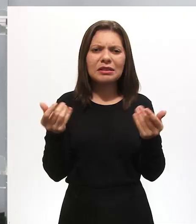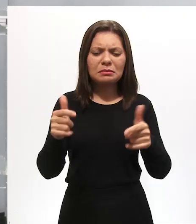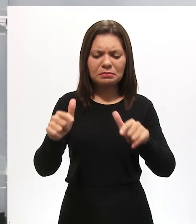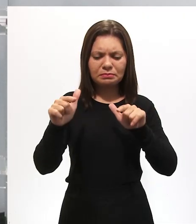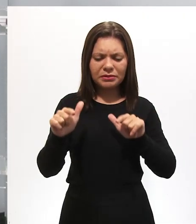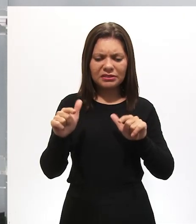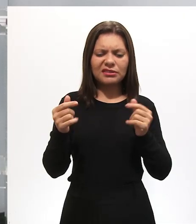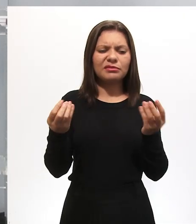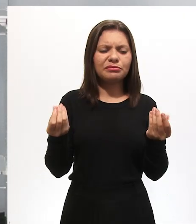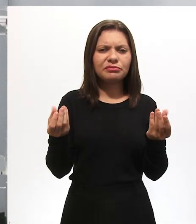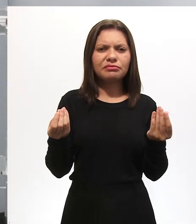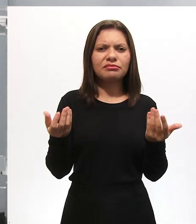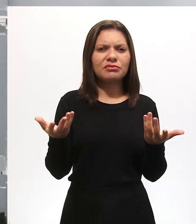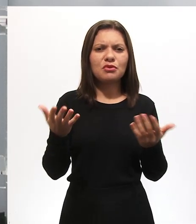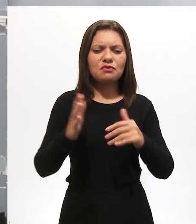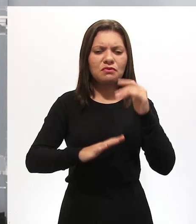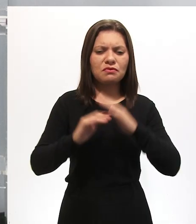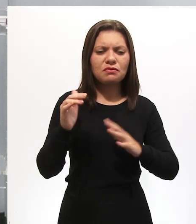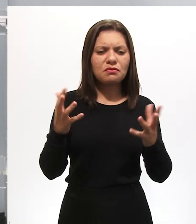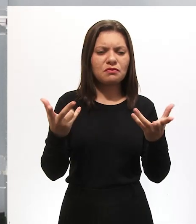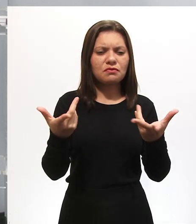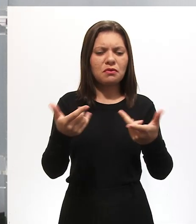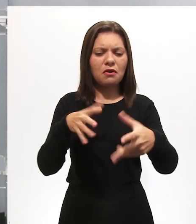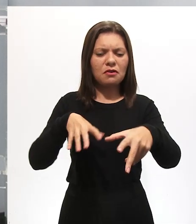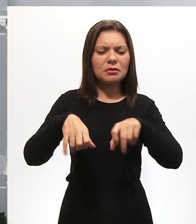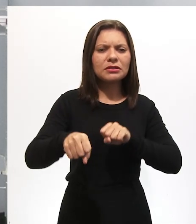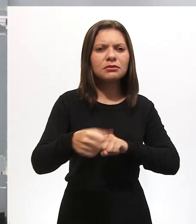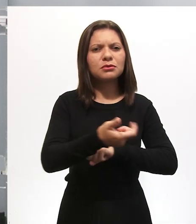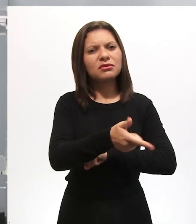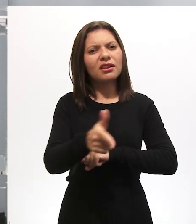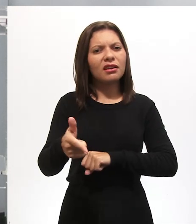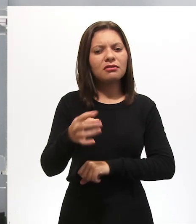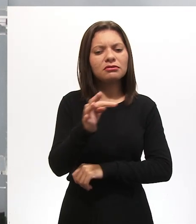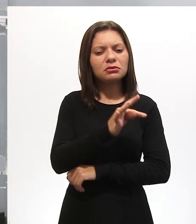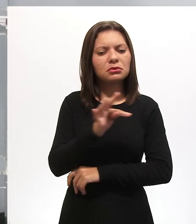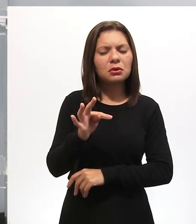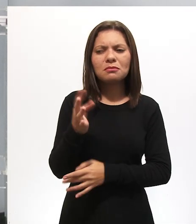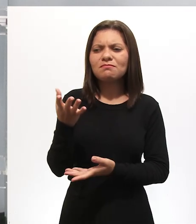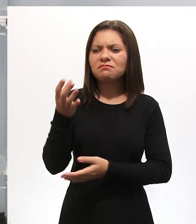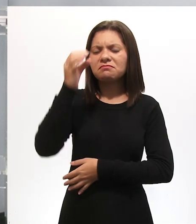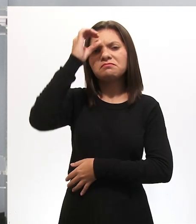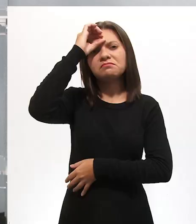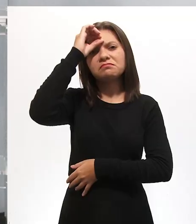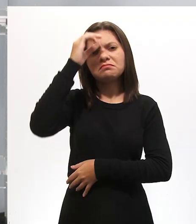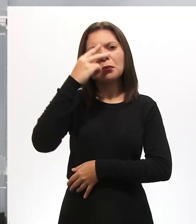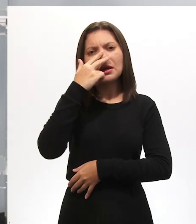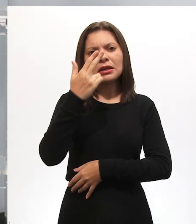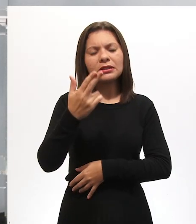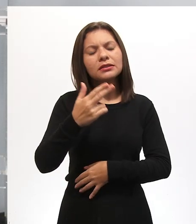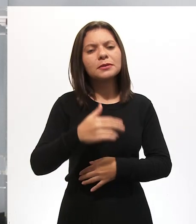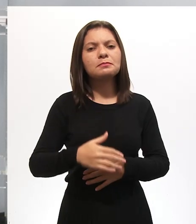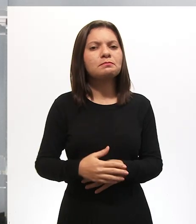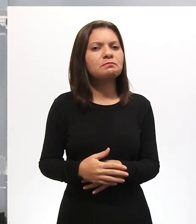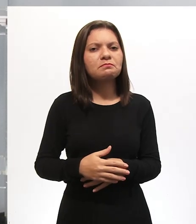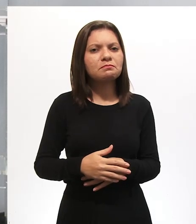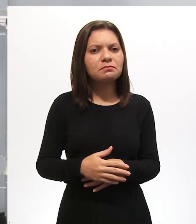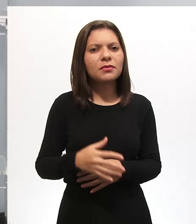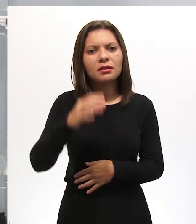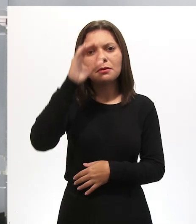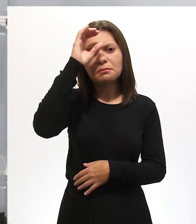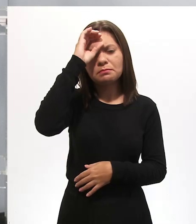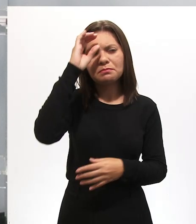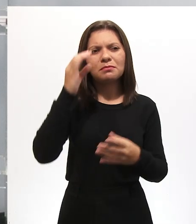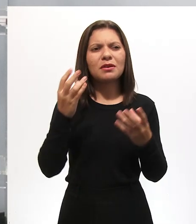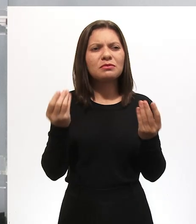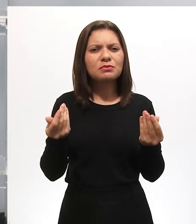com o professor, com o formador, com o tutor. Tem lá os materiais que em muitos momentos são de qualidade, mas está